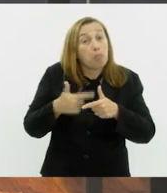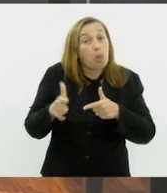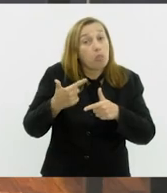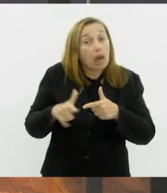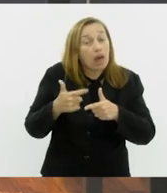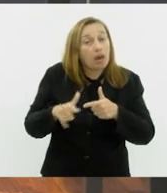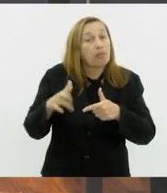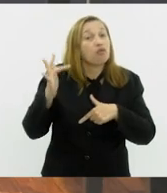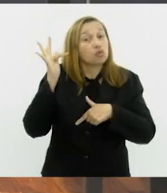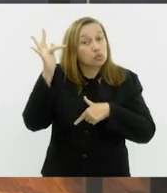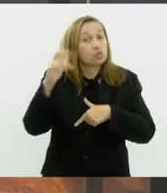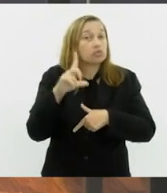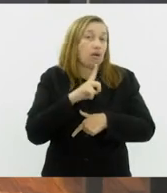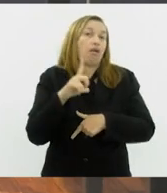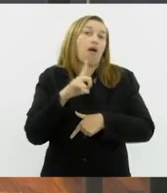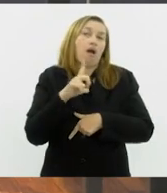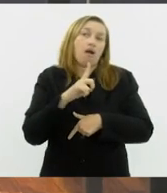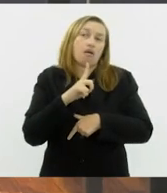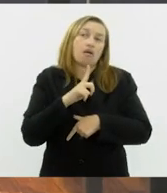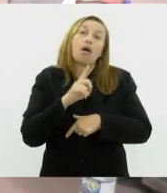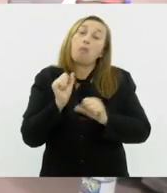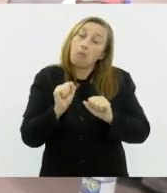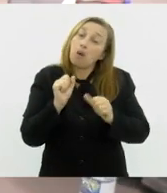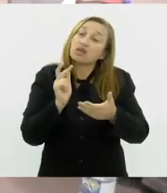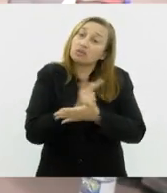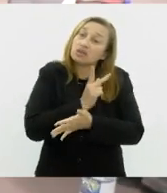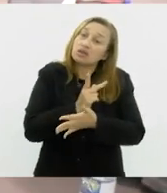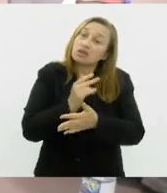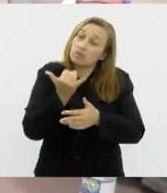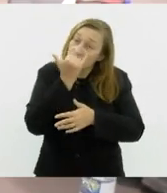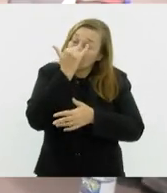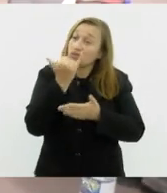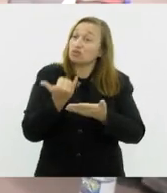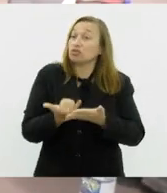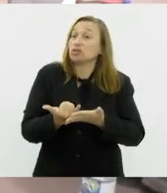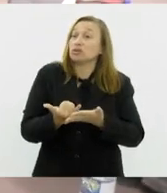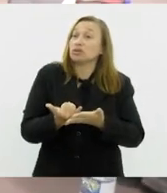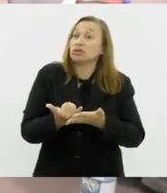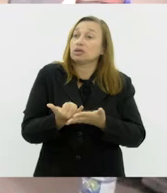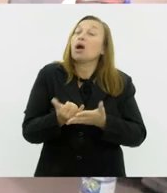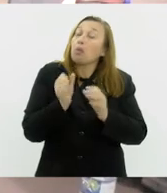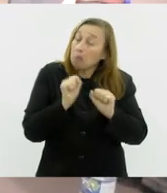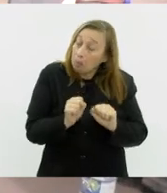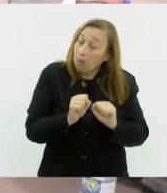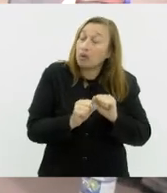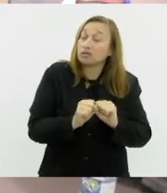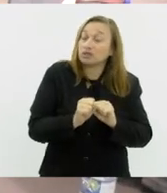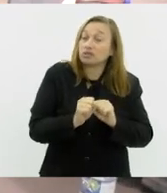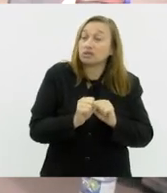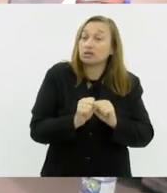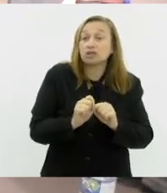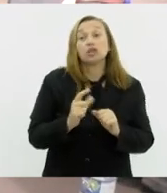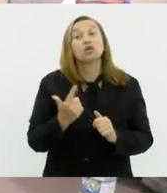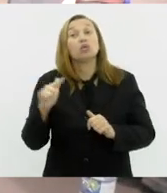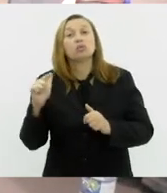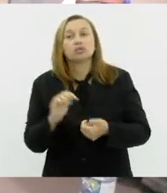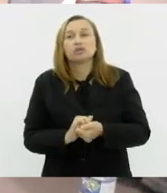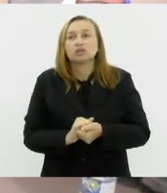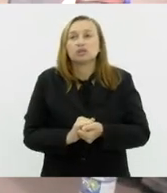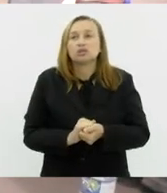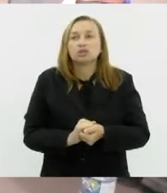não é se, é quando, pode vir a acontecer um acidente. Sim. pode vir a acontecer um acidente. E outra coisa,